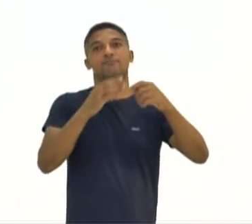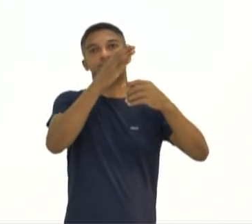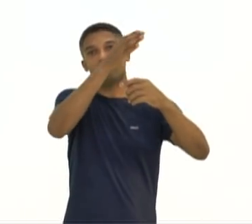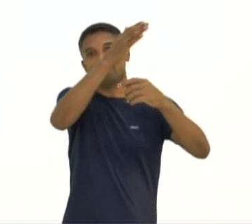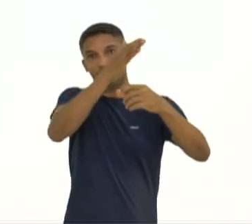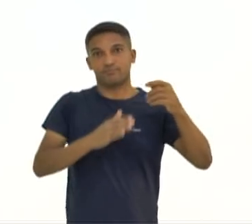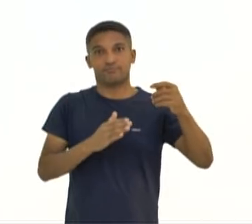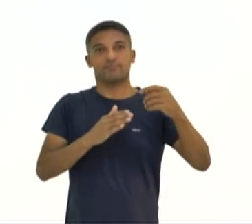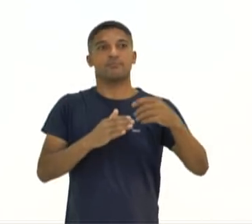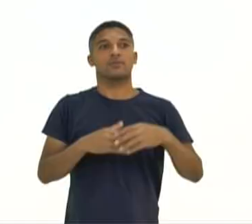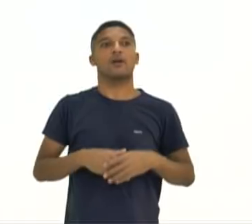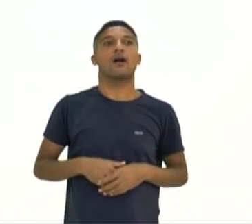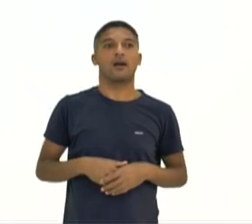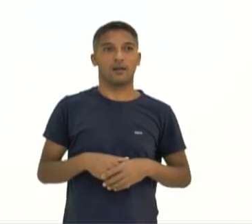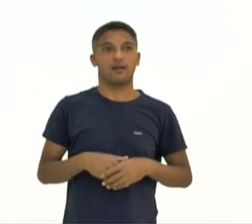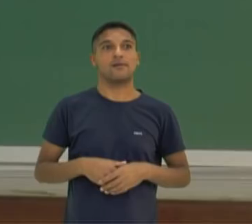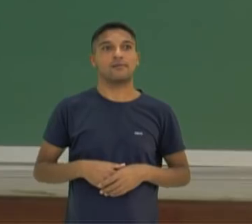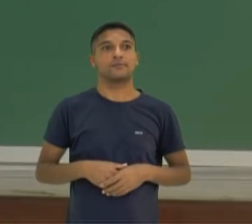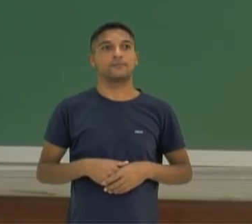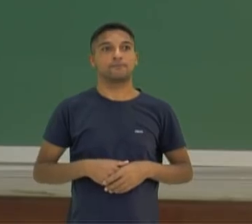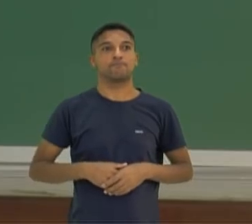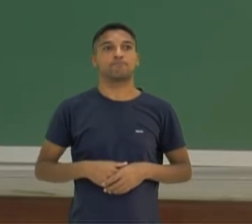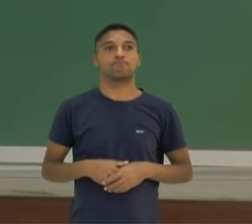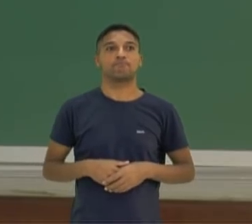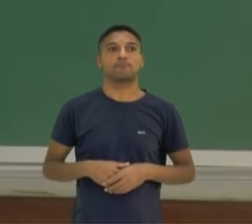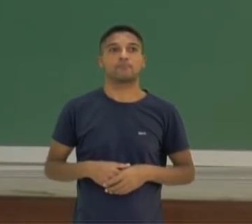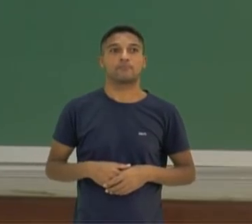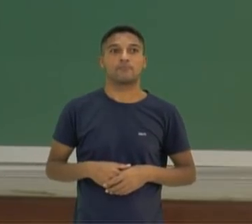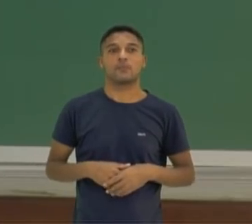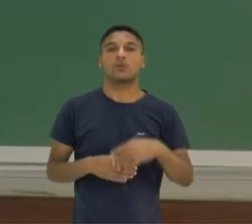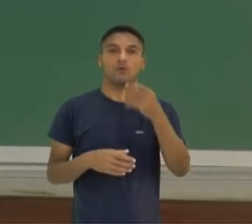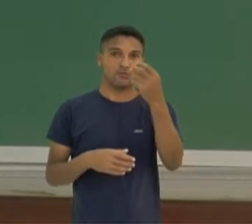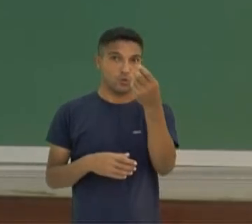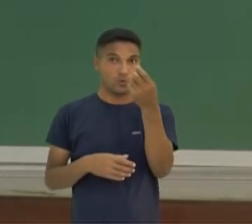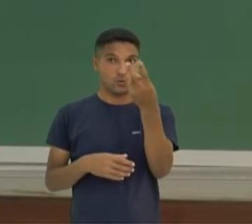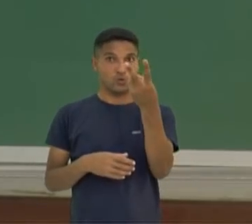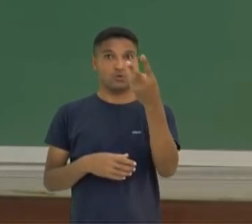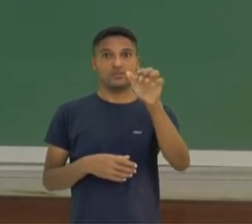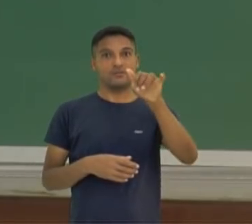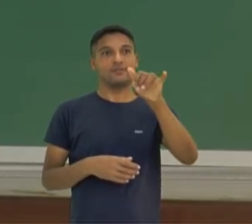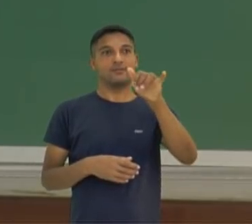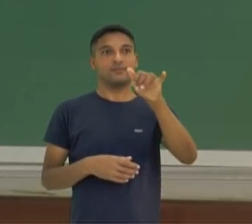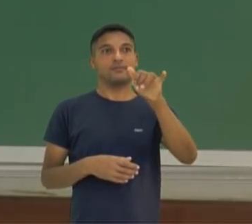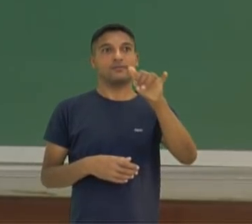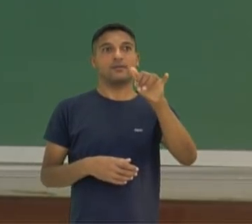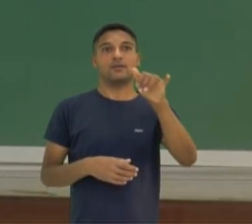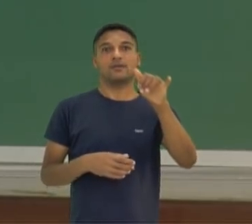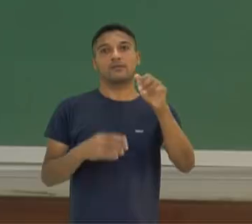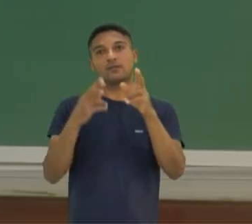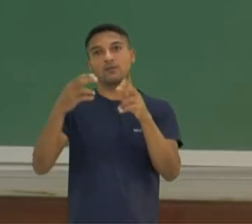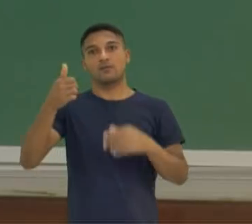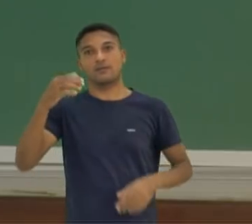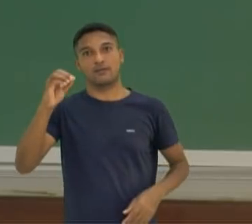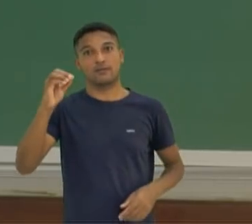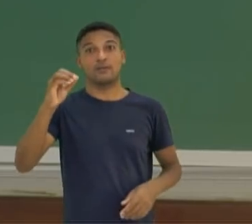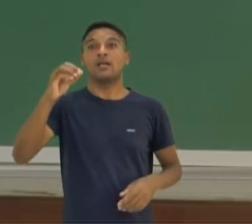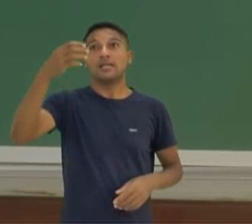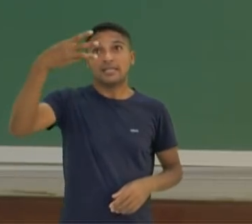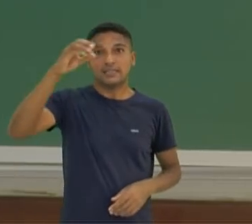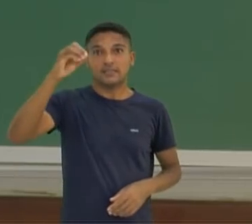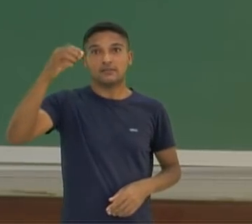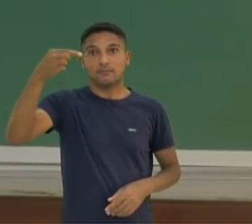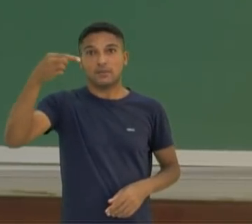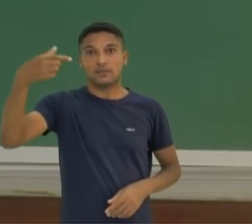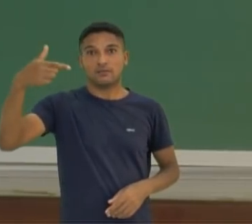restou apenas 2y. E agora, 30 menos 20 me resultou em 10. O que que eu